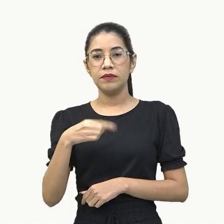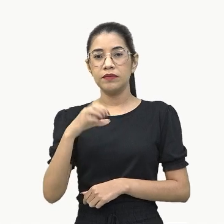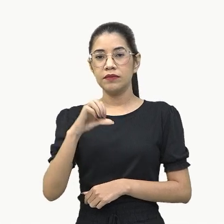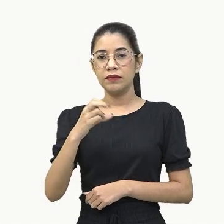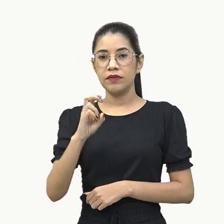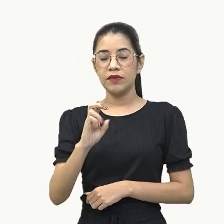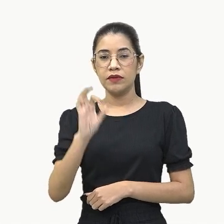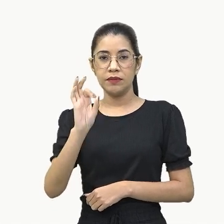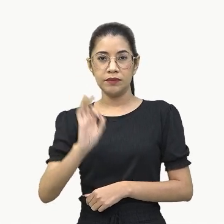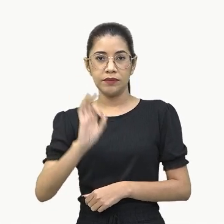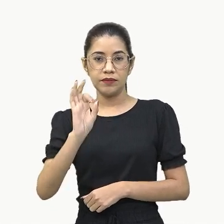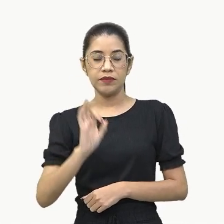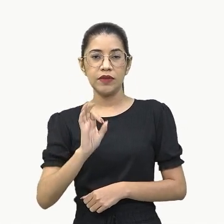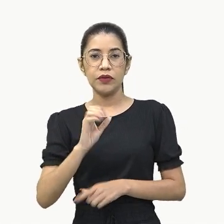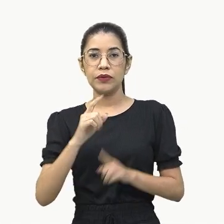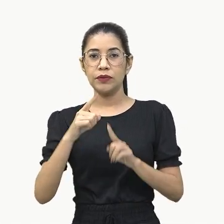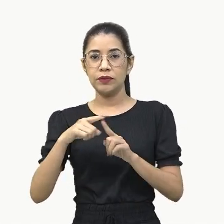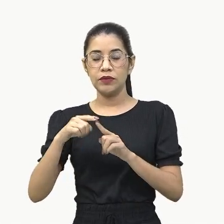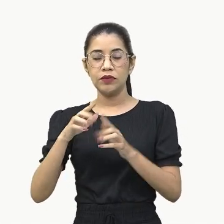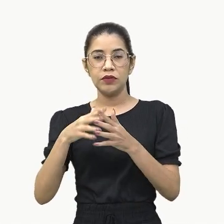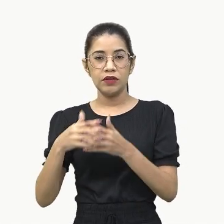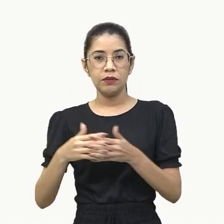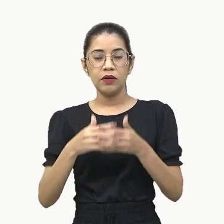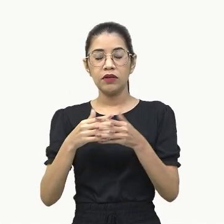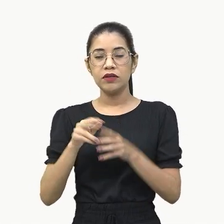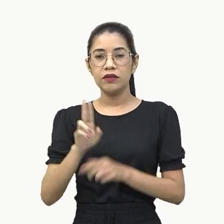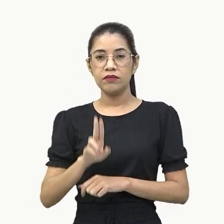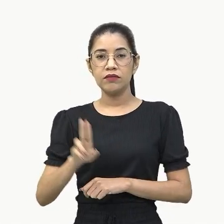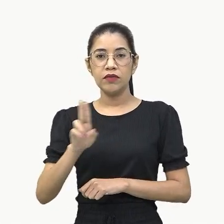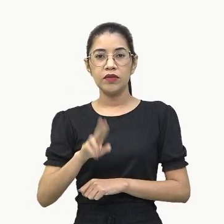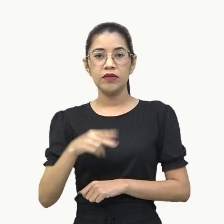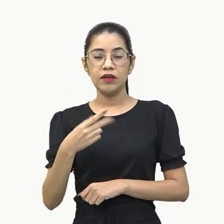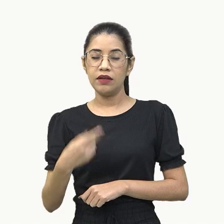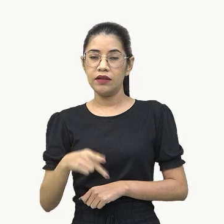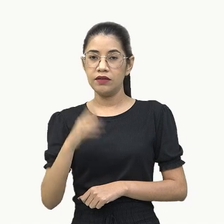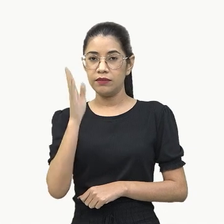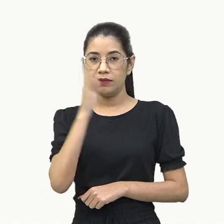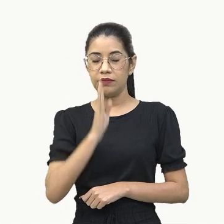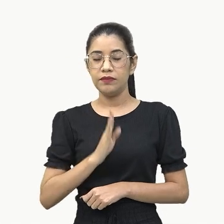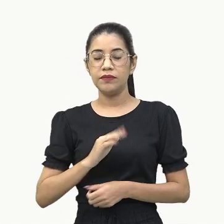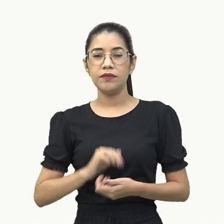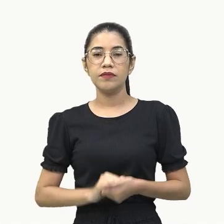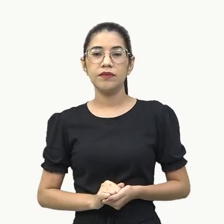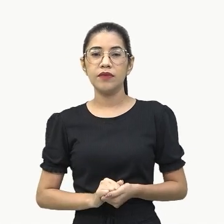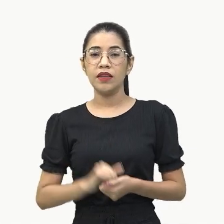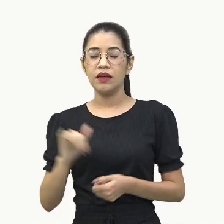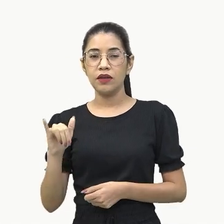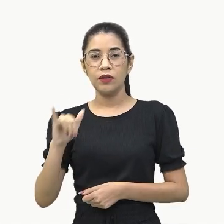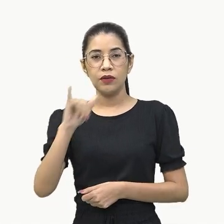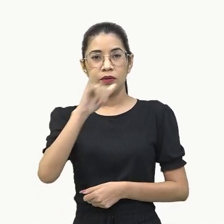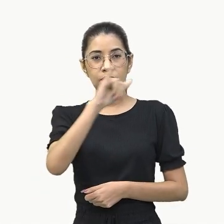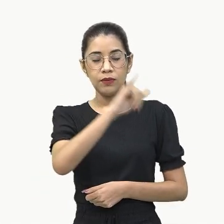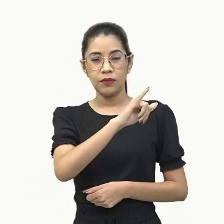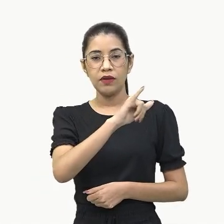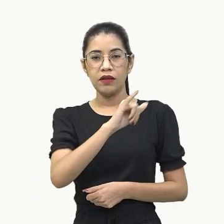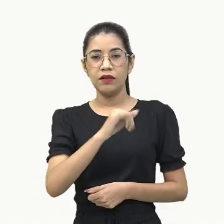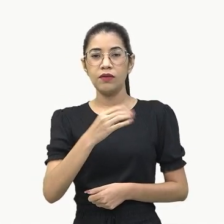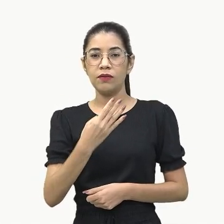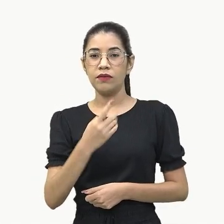14,95 né dos modais de transporte no país e o aéreo com